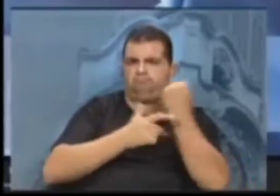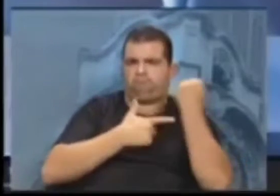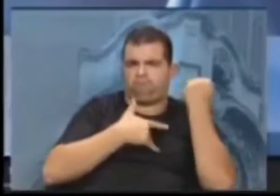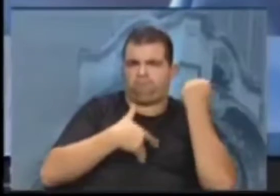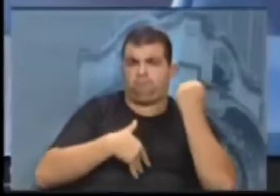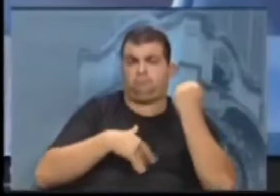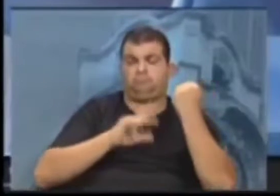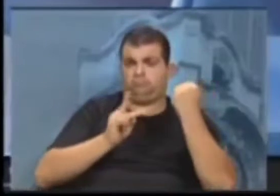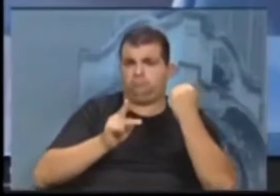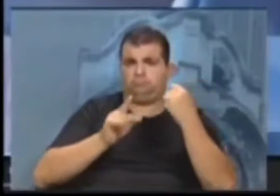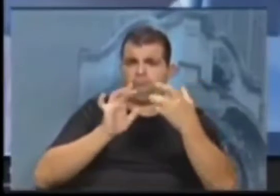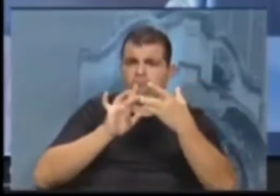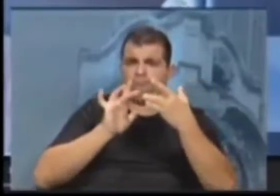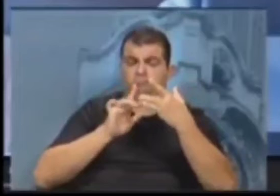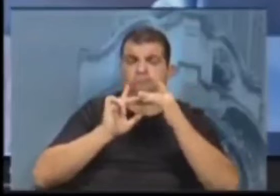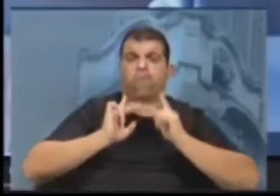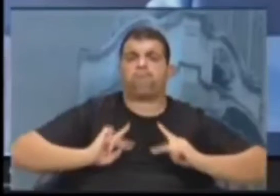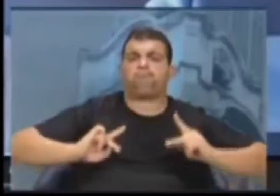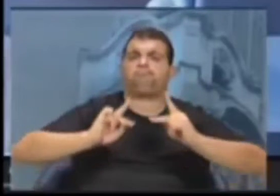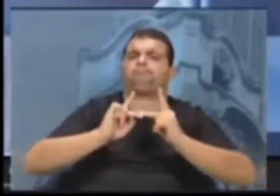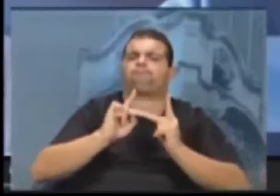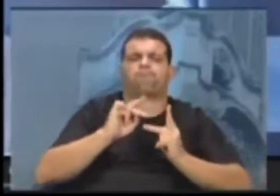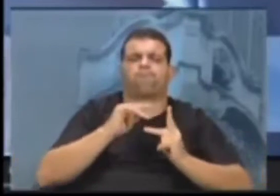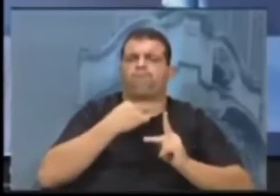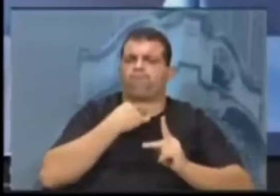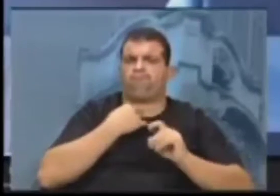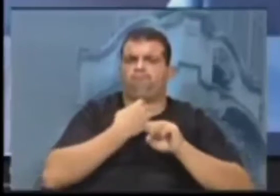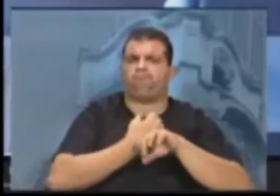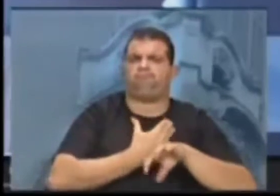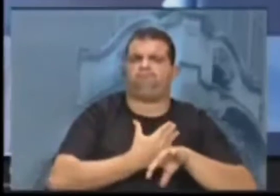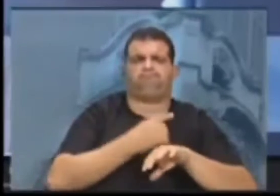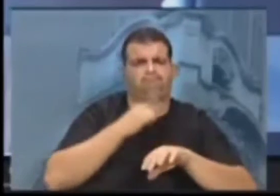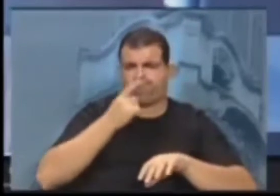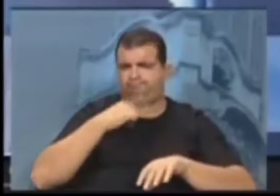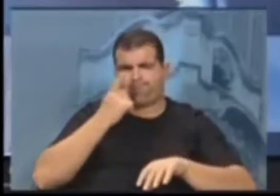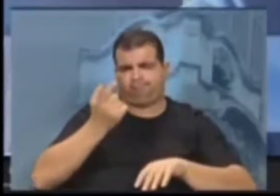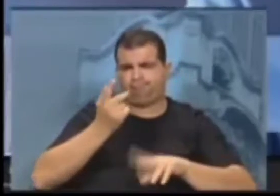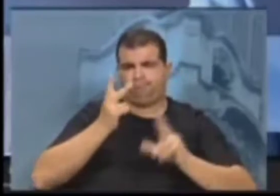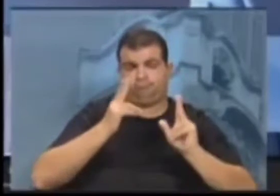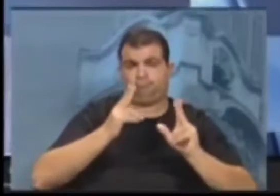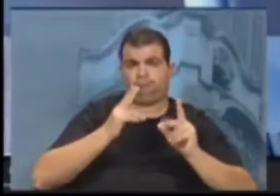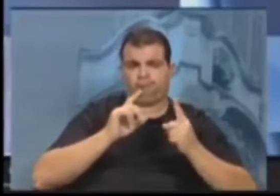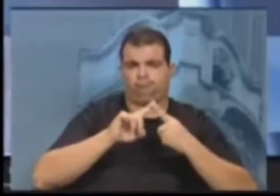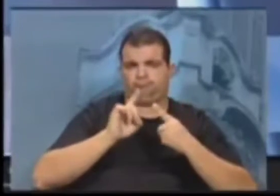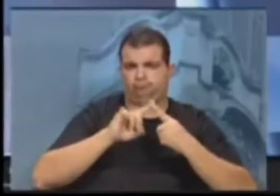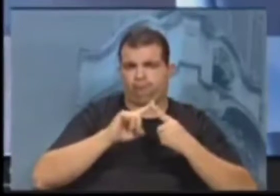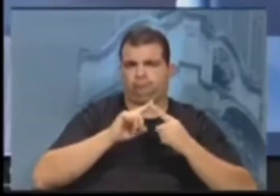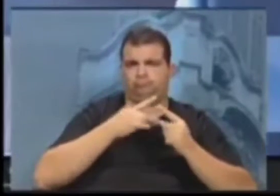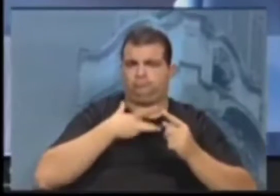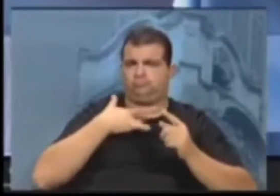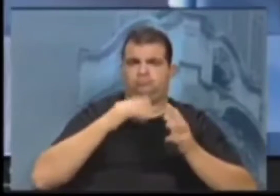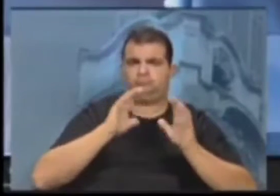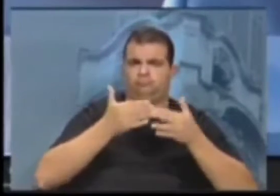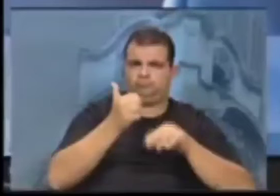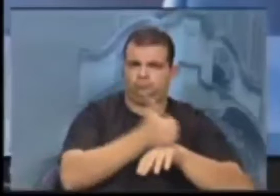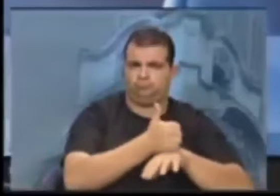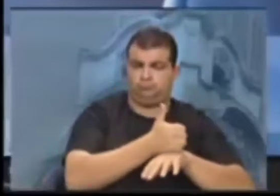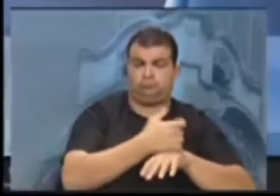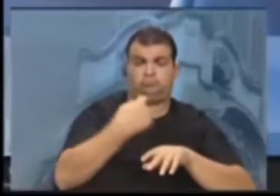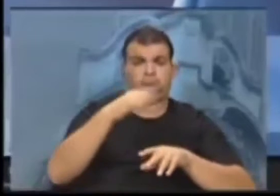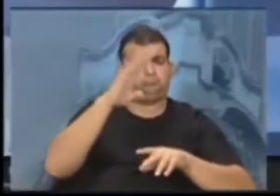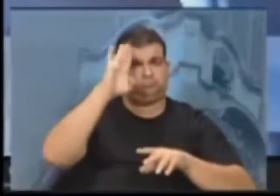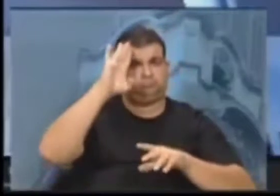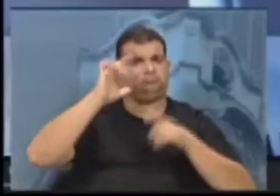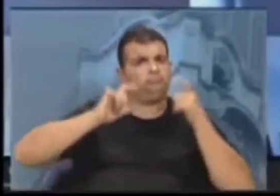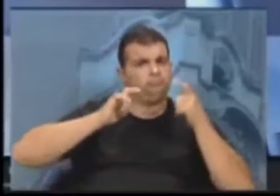com a população, que não podem fazer home office, assim como não podem os agentes da saúde, eles deveriam ter